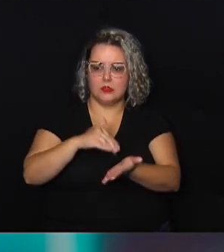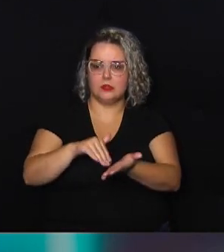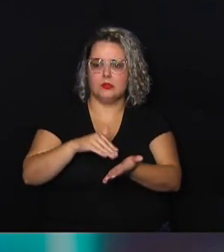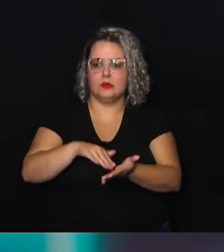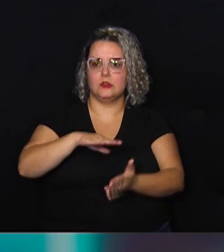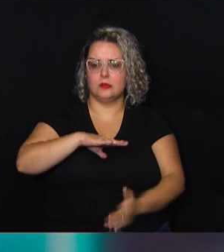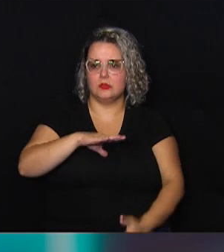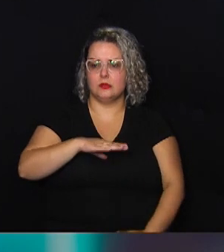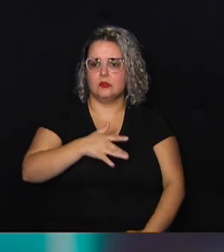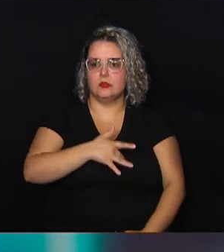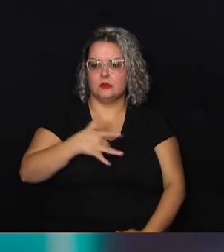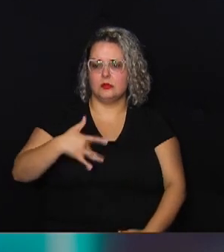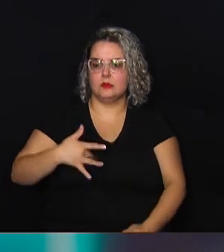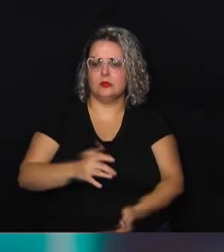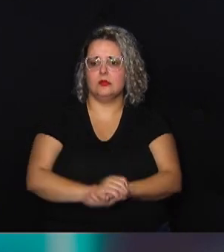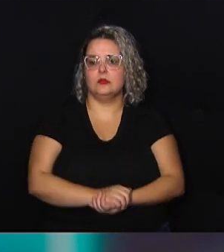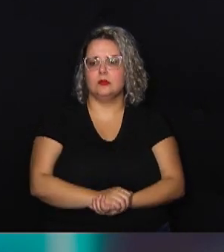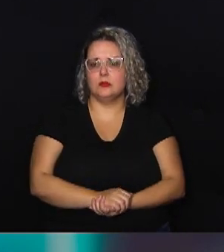Saúde.